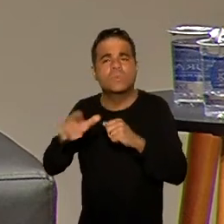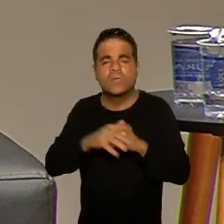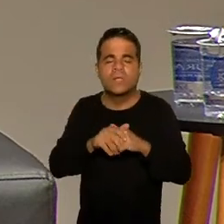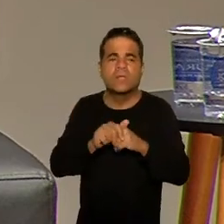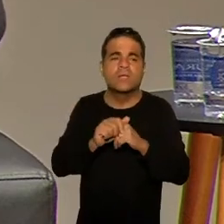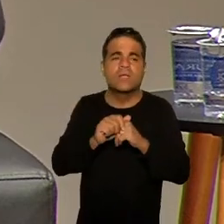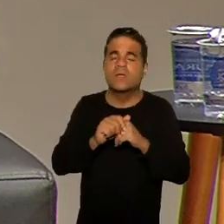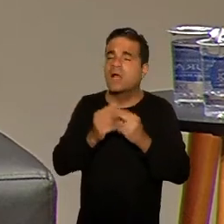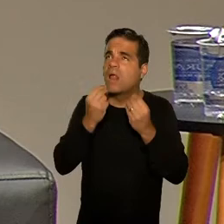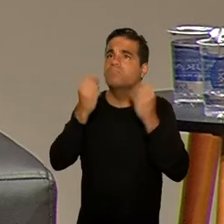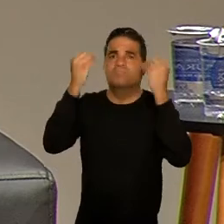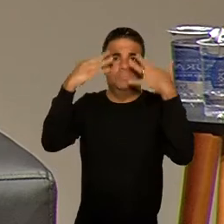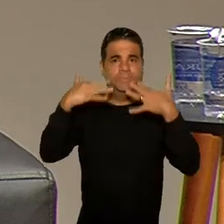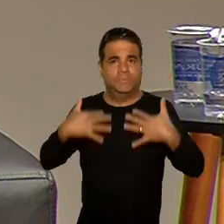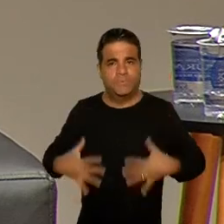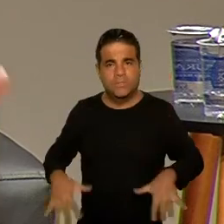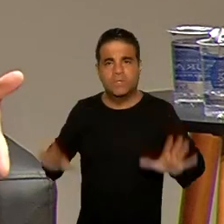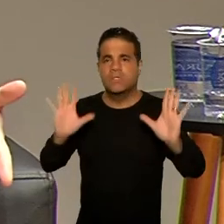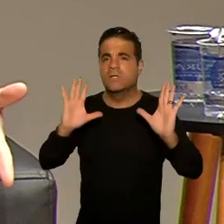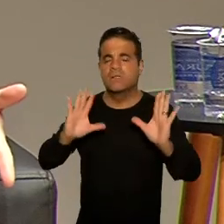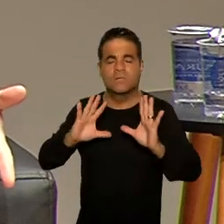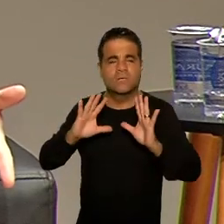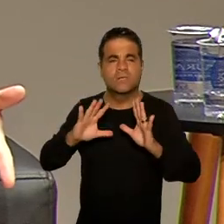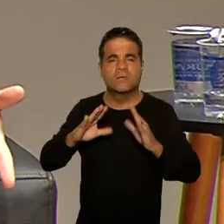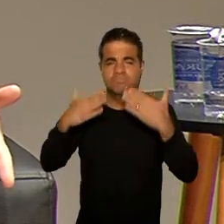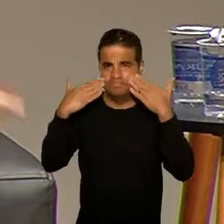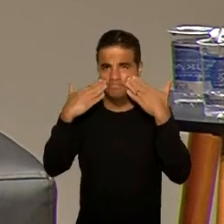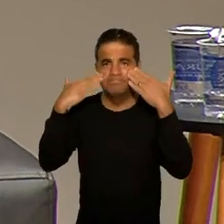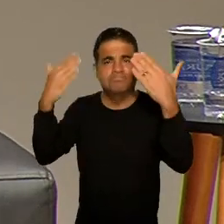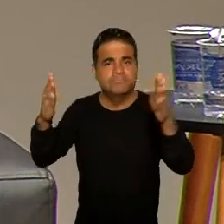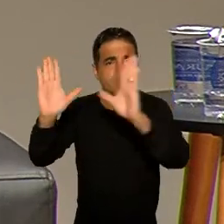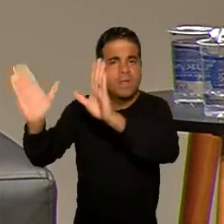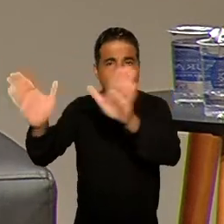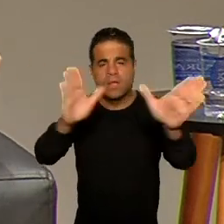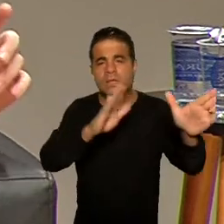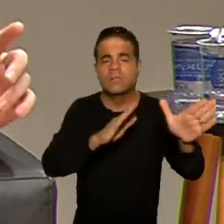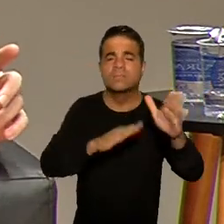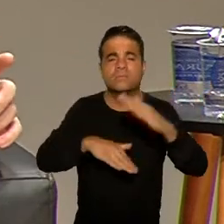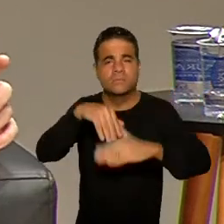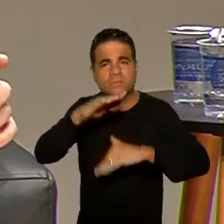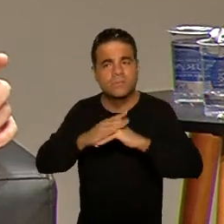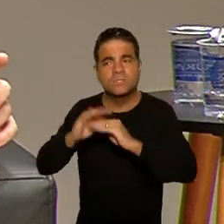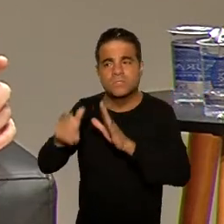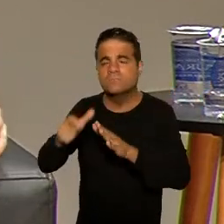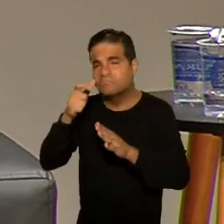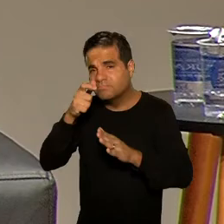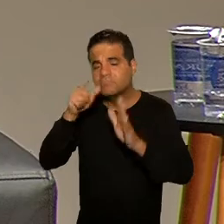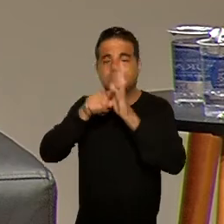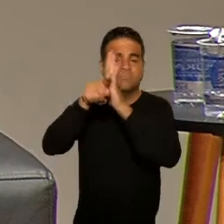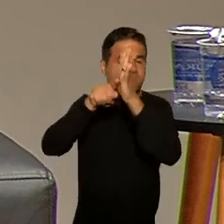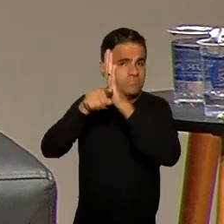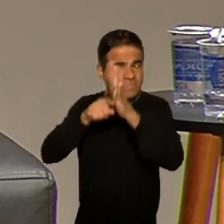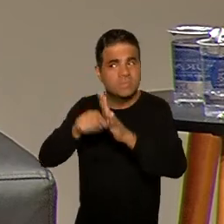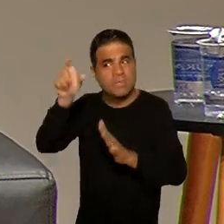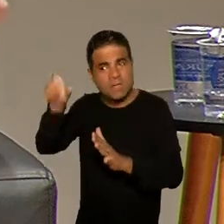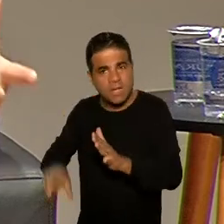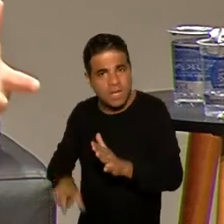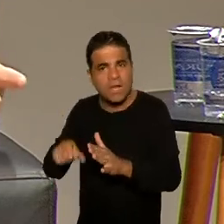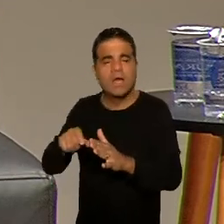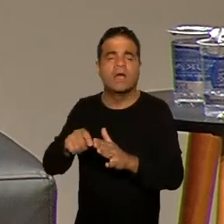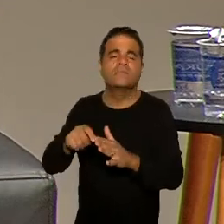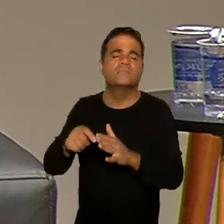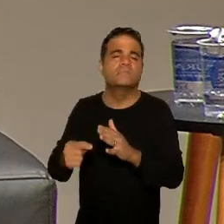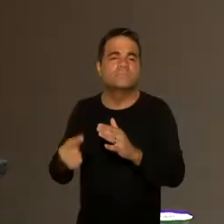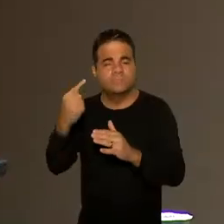se fantasia de monitora de Exposições no museu em Houston se eu não me engano ela é uma guerra